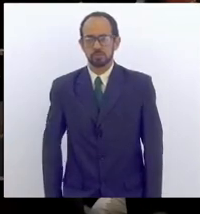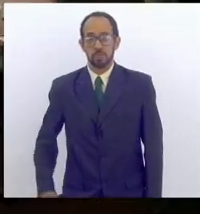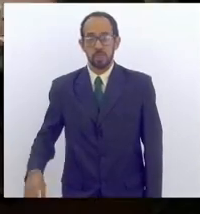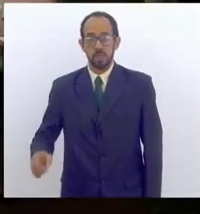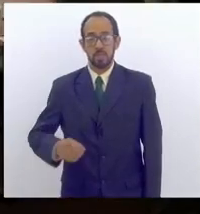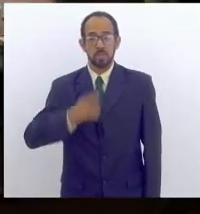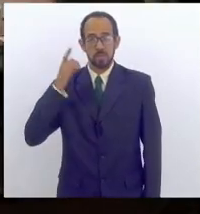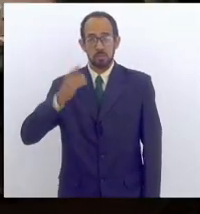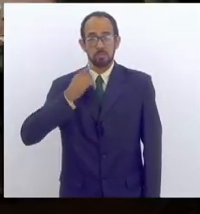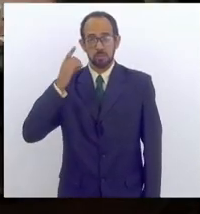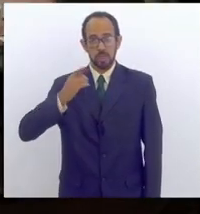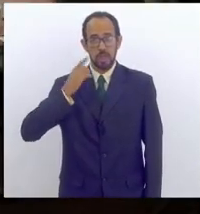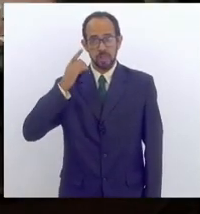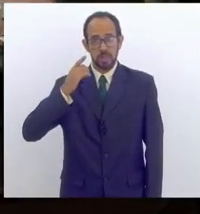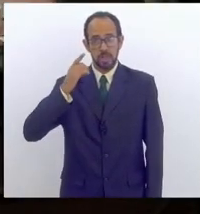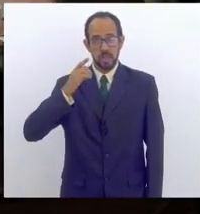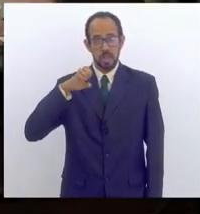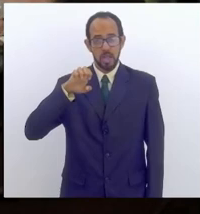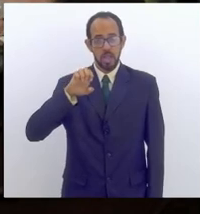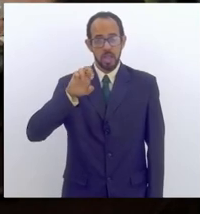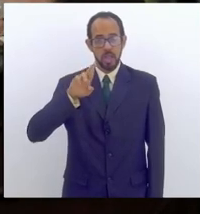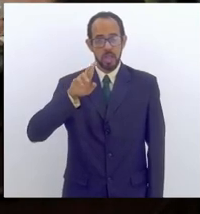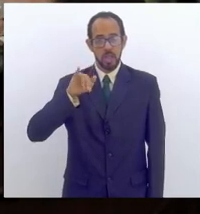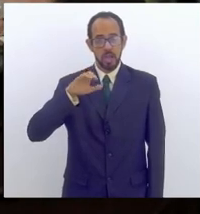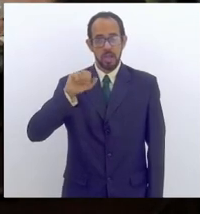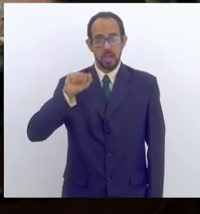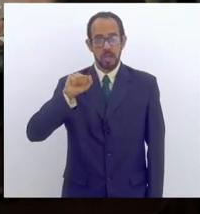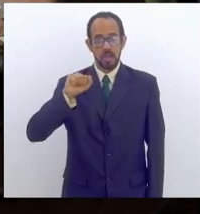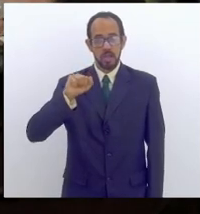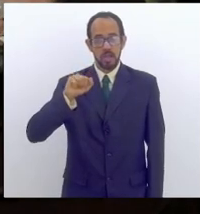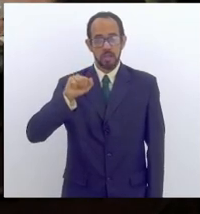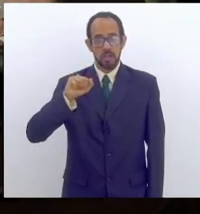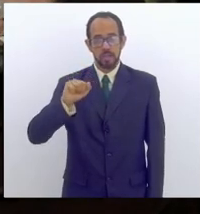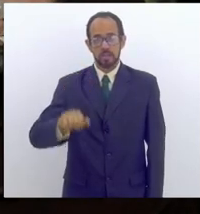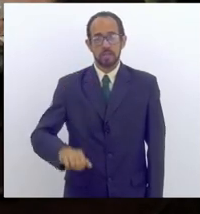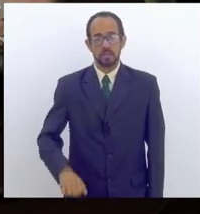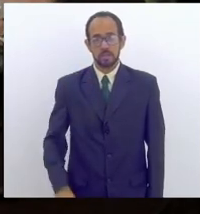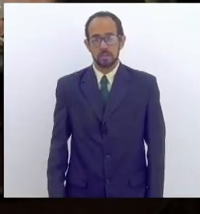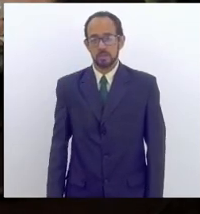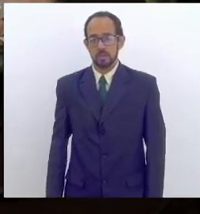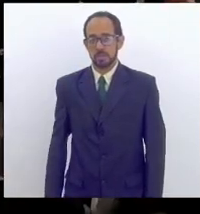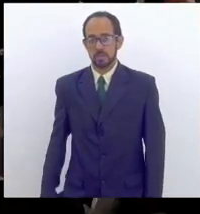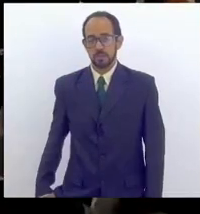Deputada Élica Takimoto.